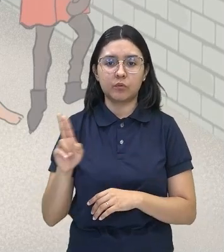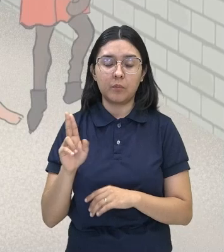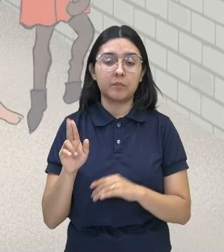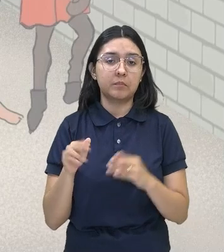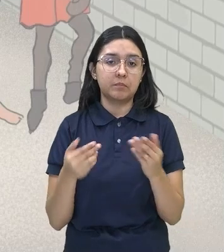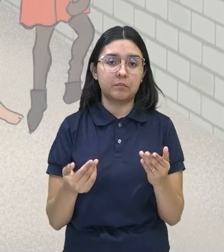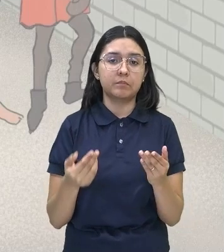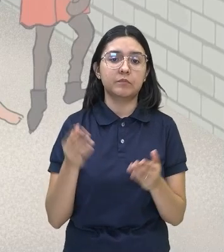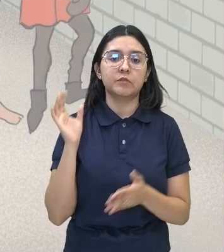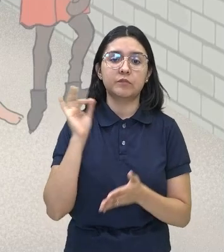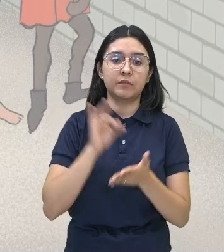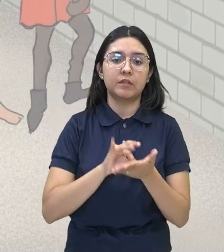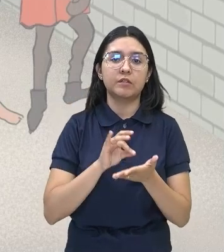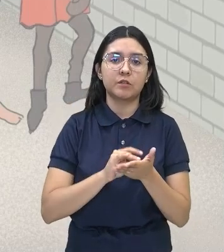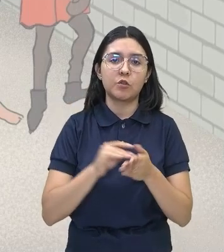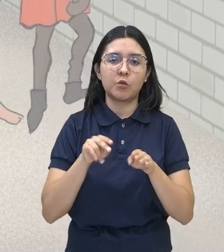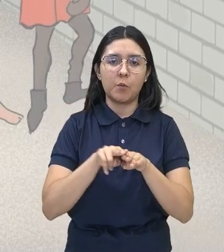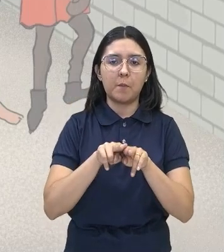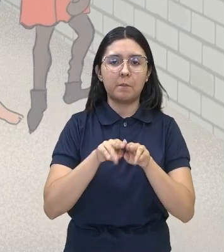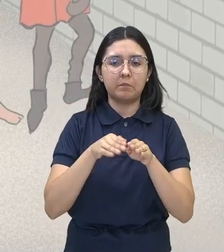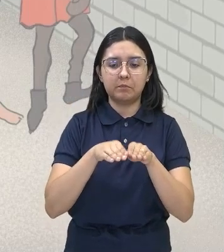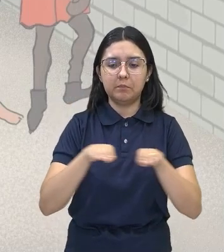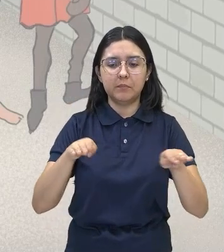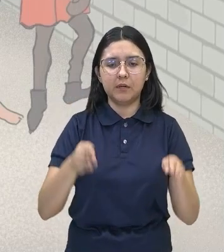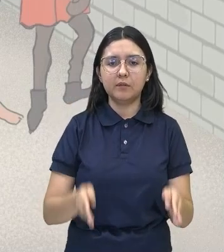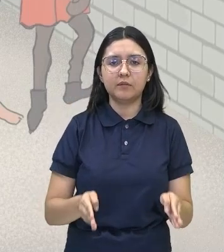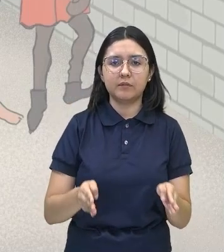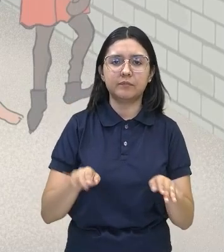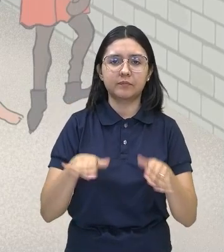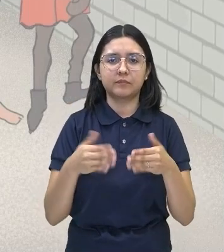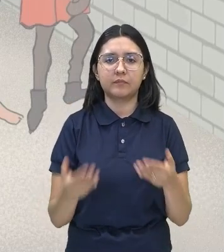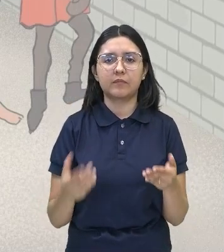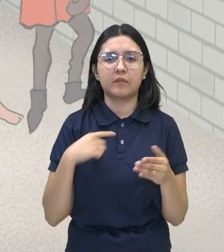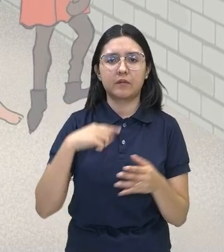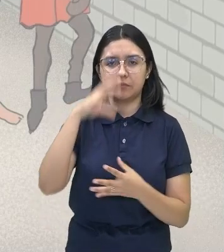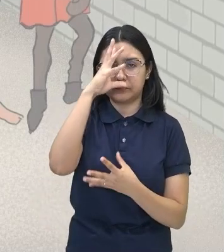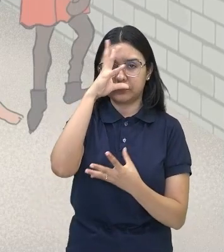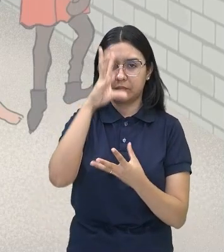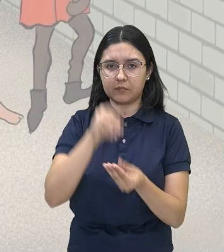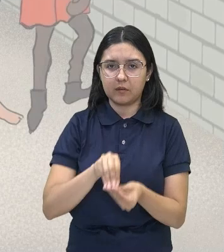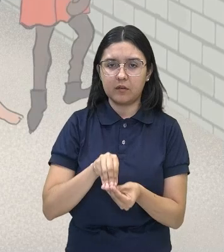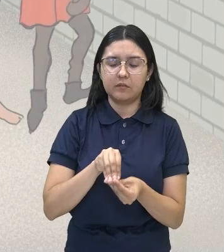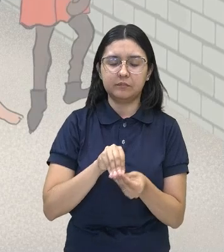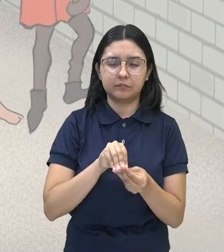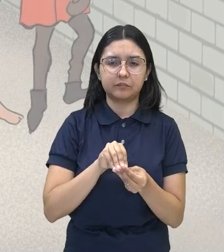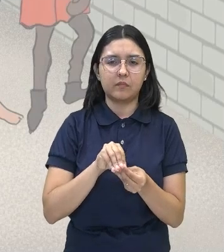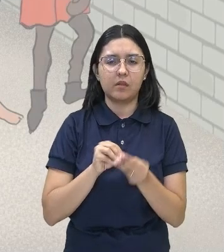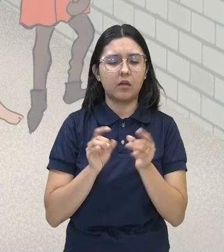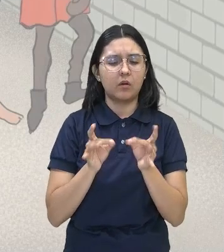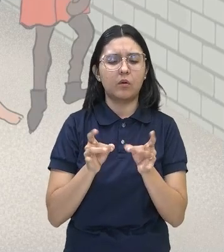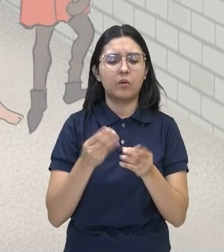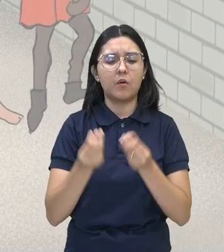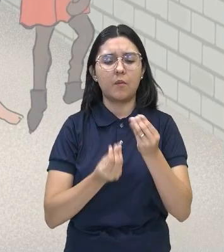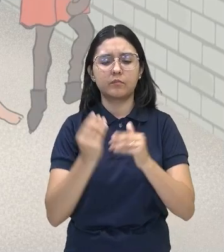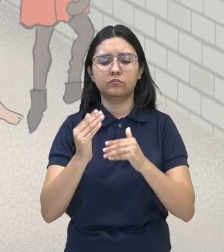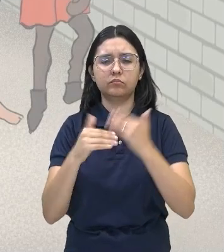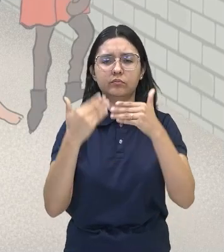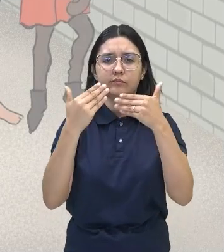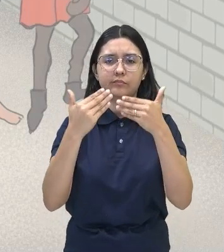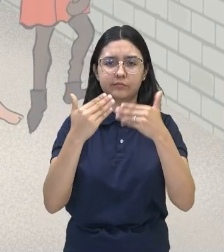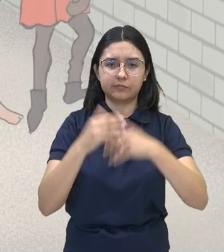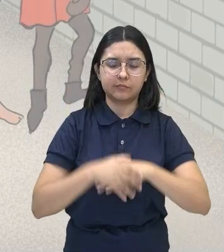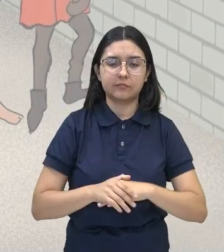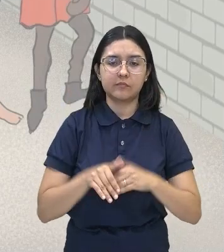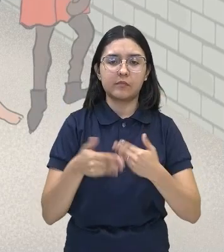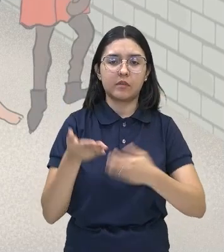negócio no banco. Vamos então entender o comércio. Como que começou então a se intensificar o comércio?